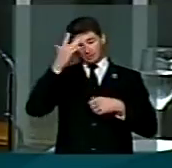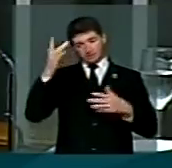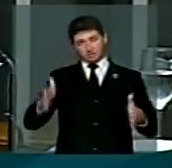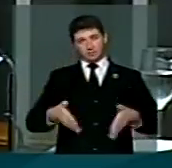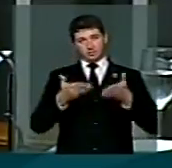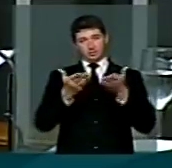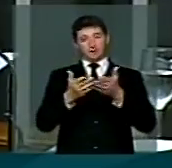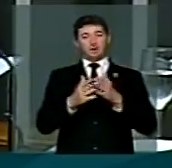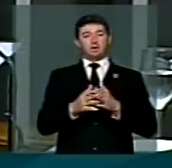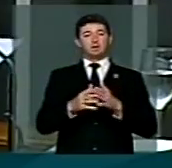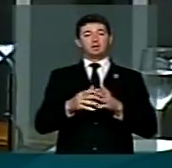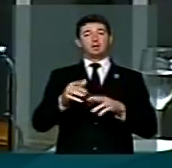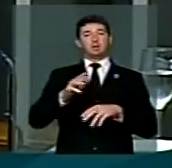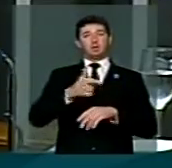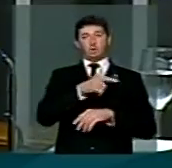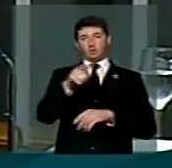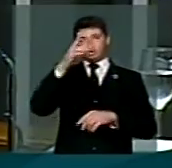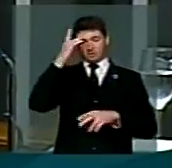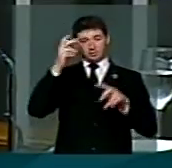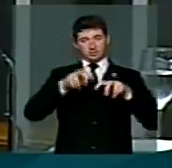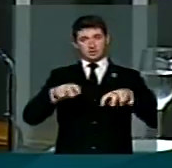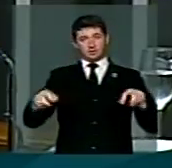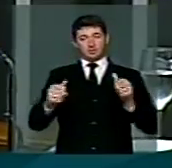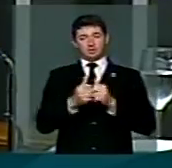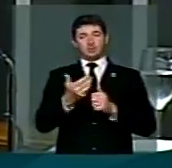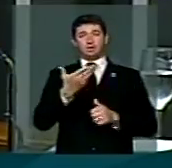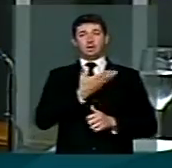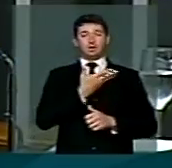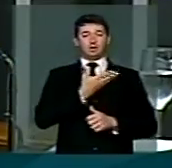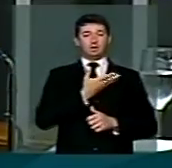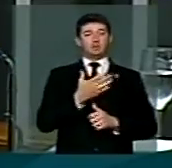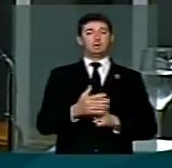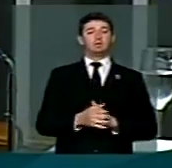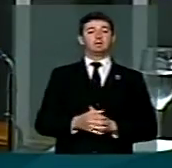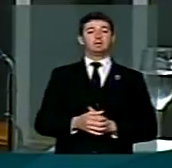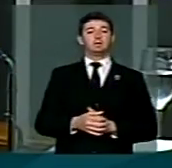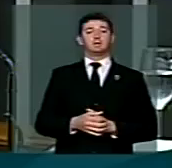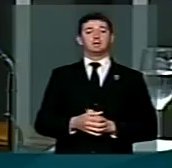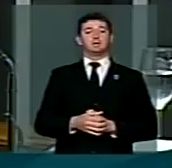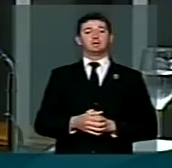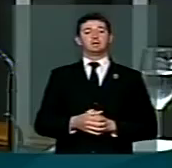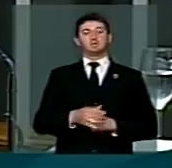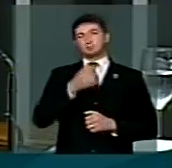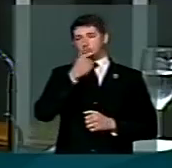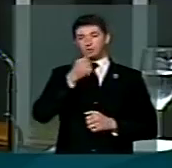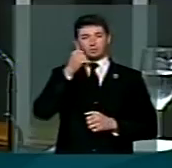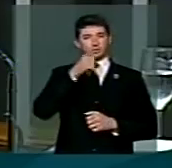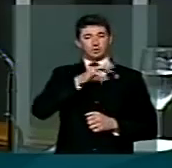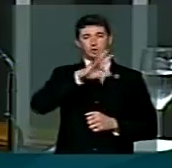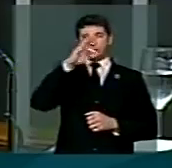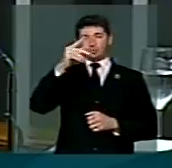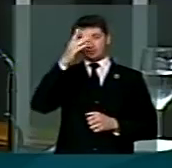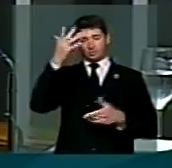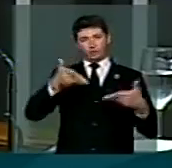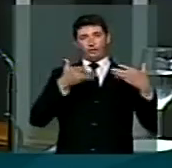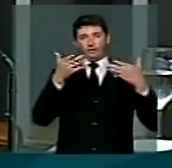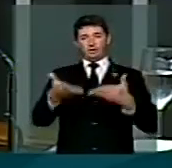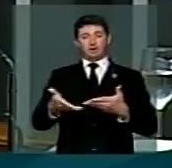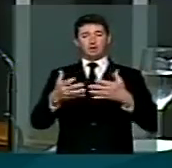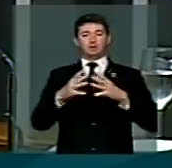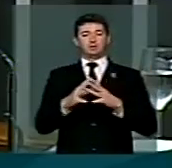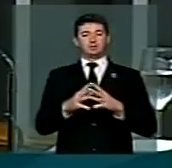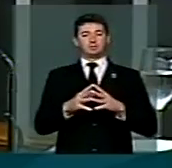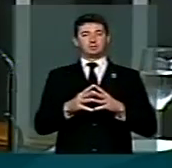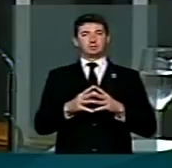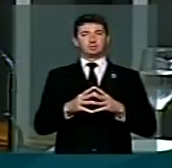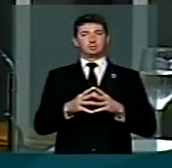homenageados, demais membros da mesa, colegas, companheiros, companheiras, convidados